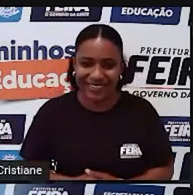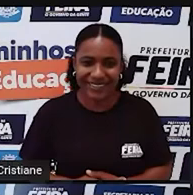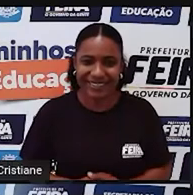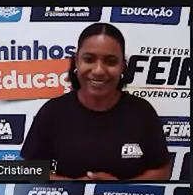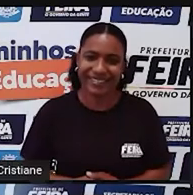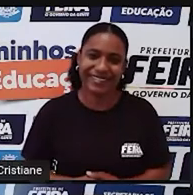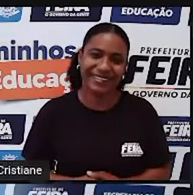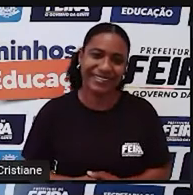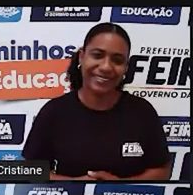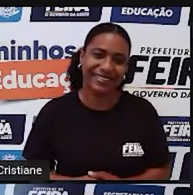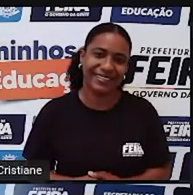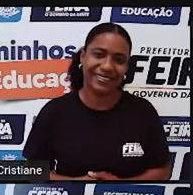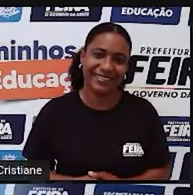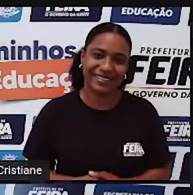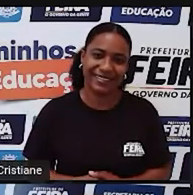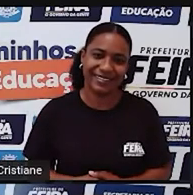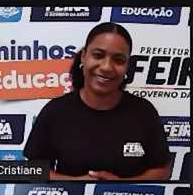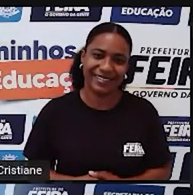evening.